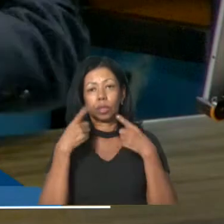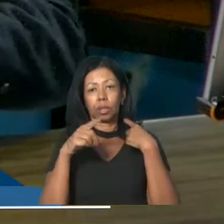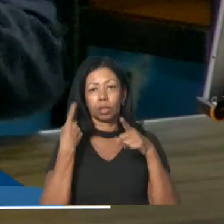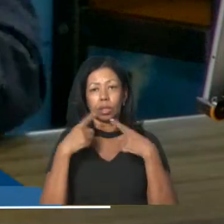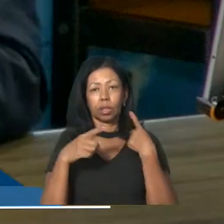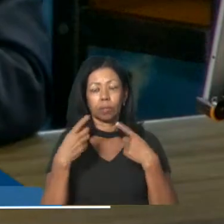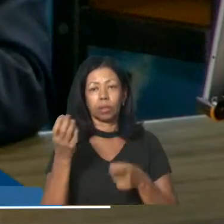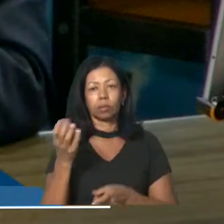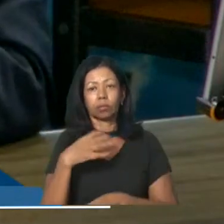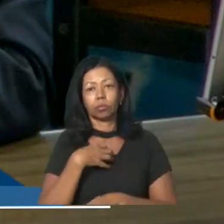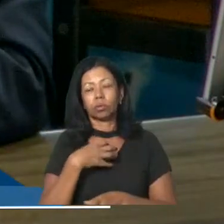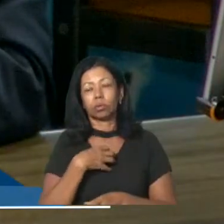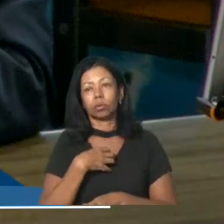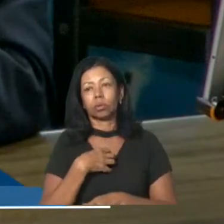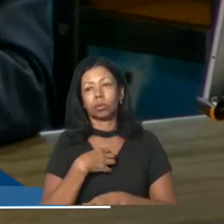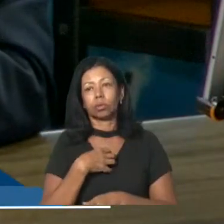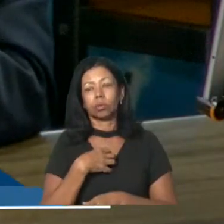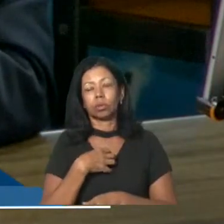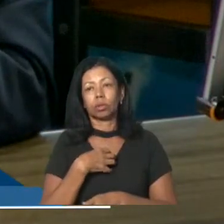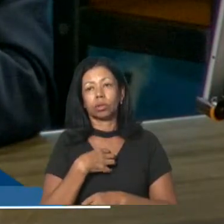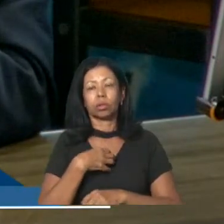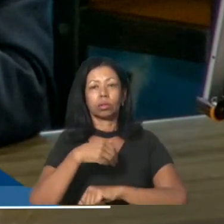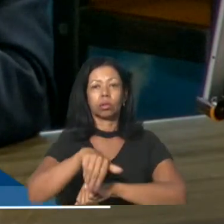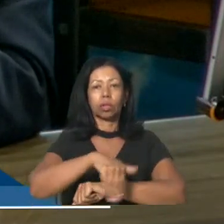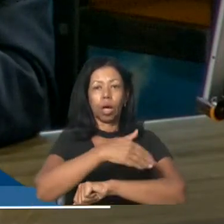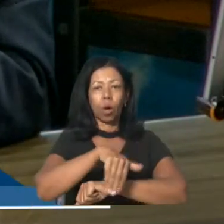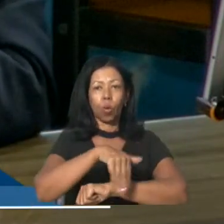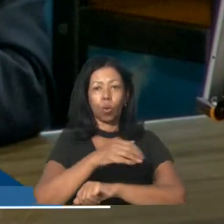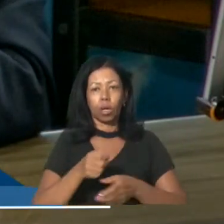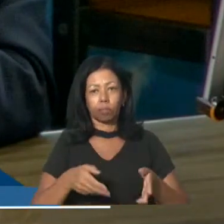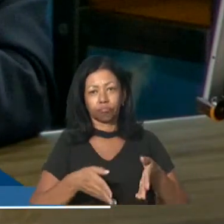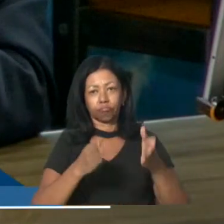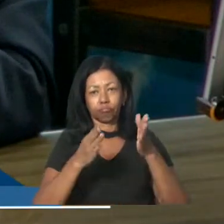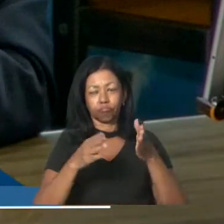da condição do transporte, da rua, da estrada.